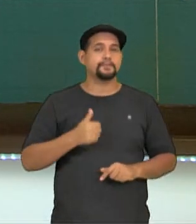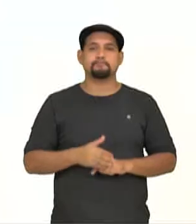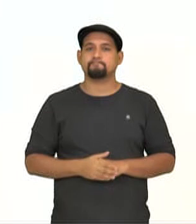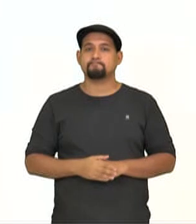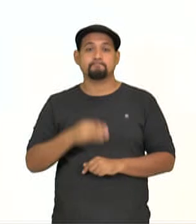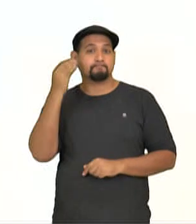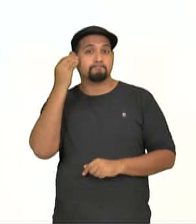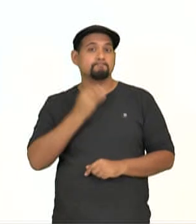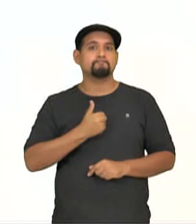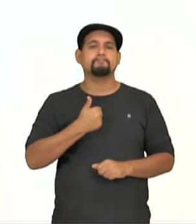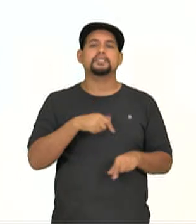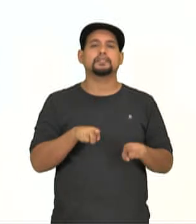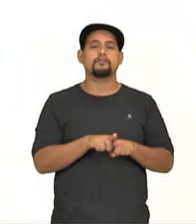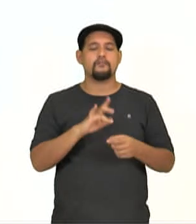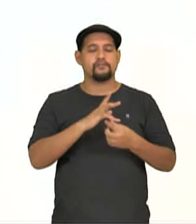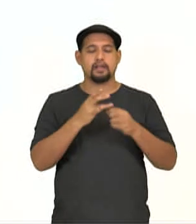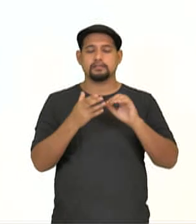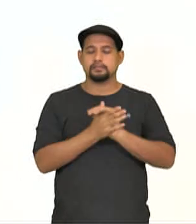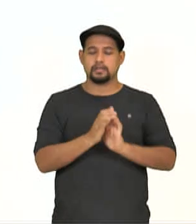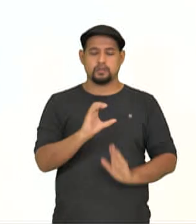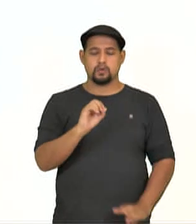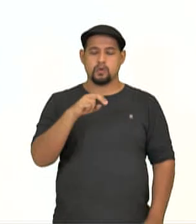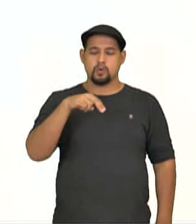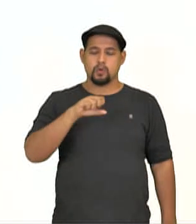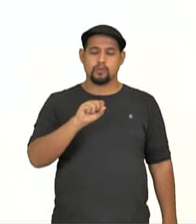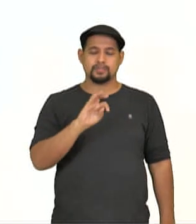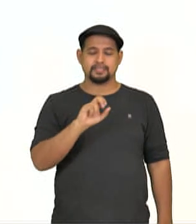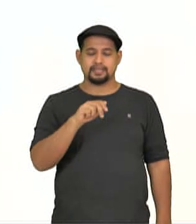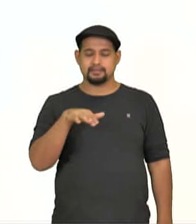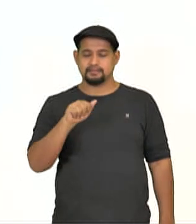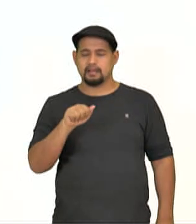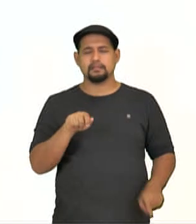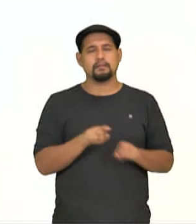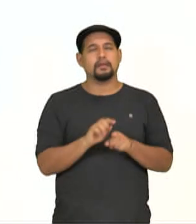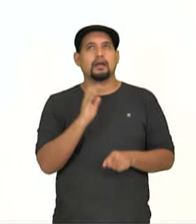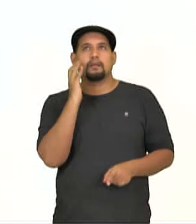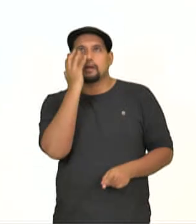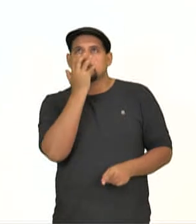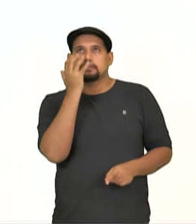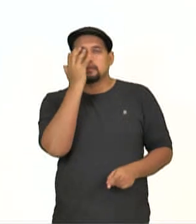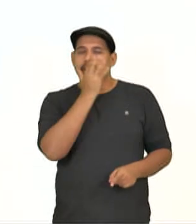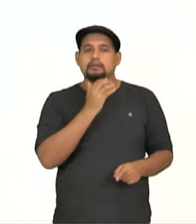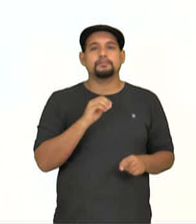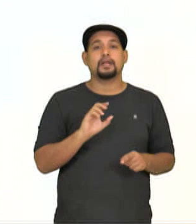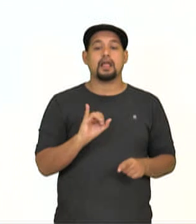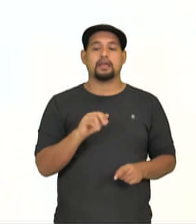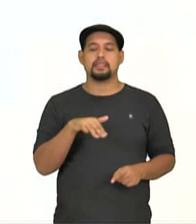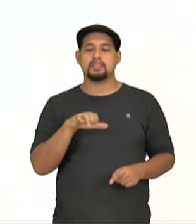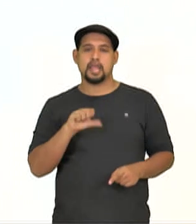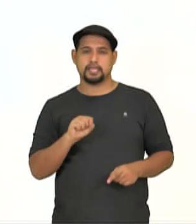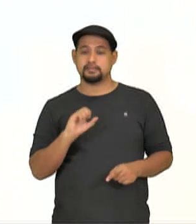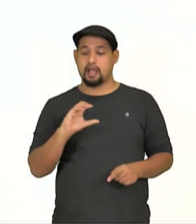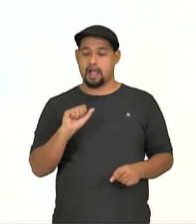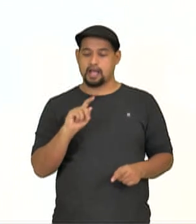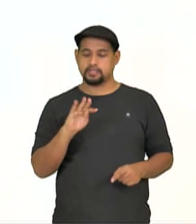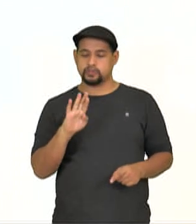Dom Pedro I foi casado com Constança Manuel, apaixonou-se pela dama Inês de